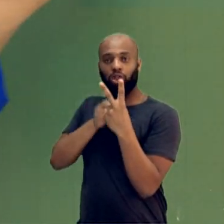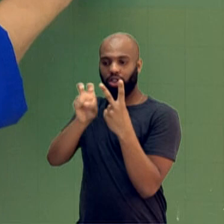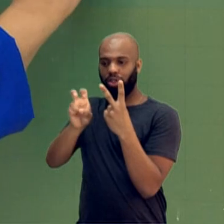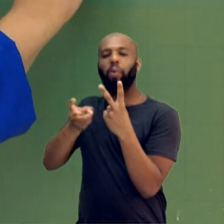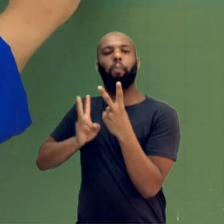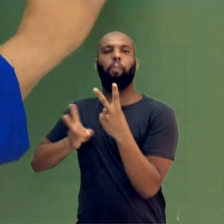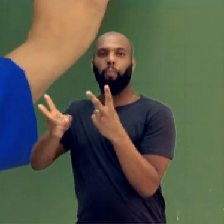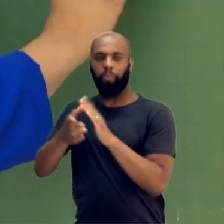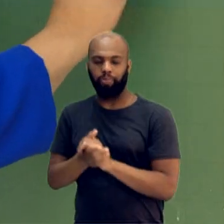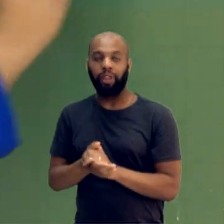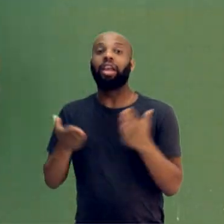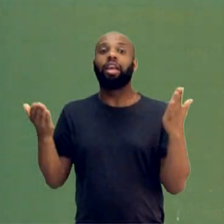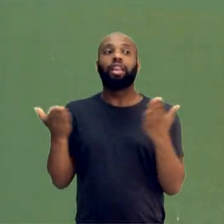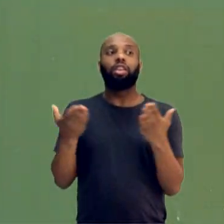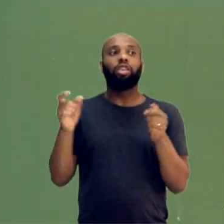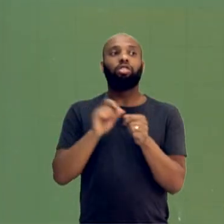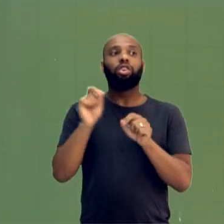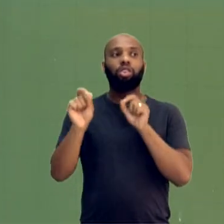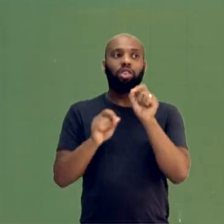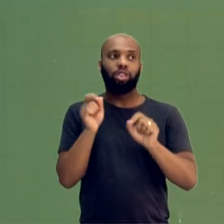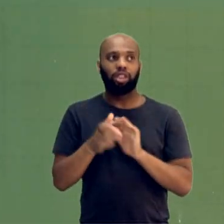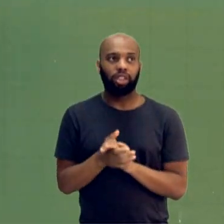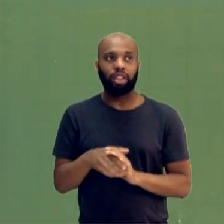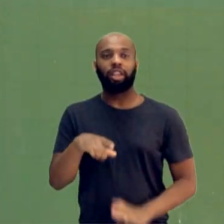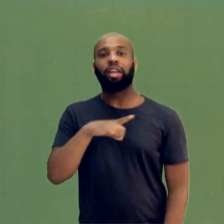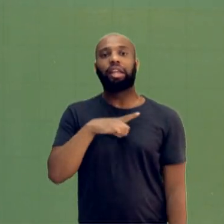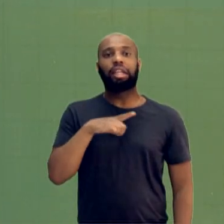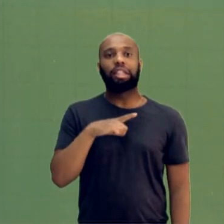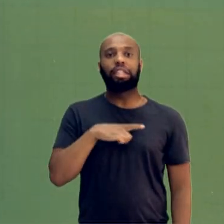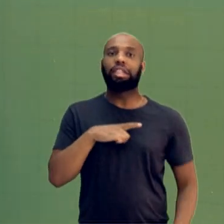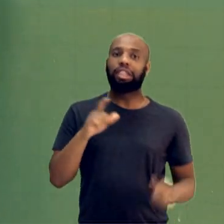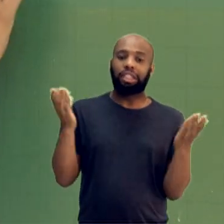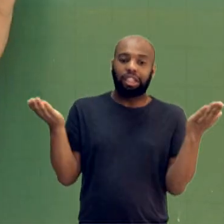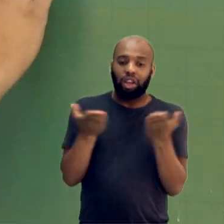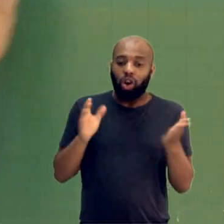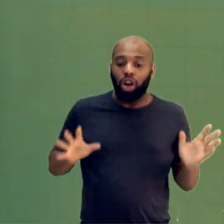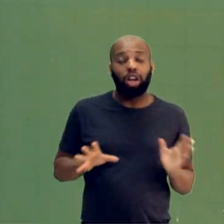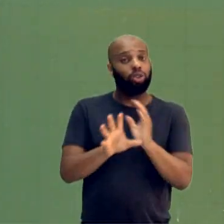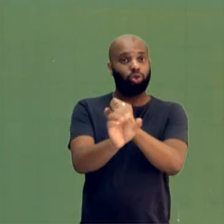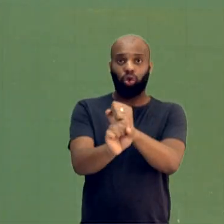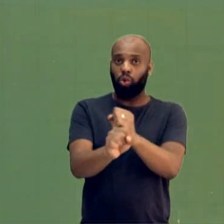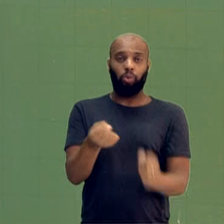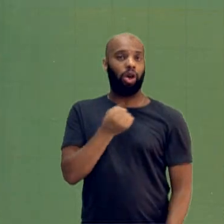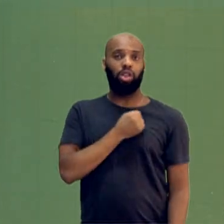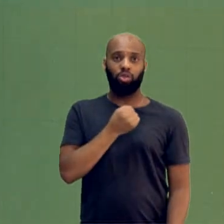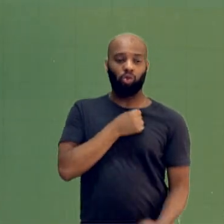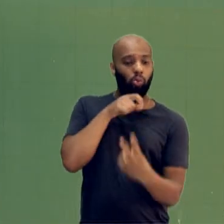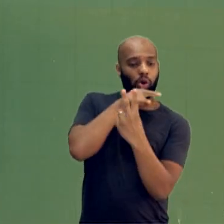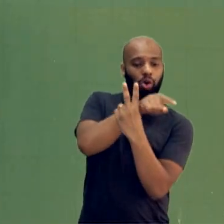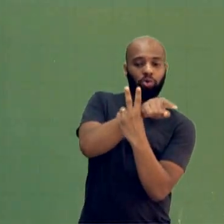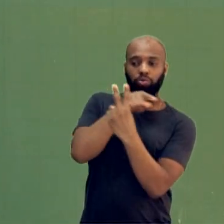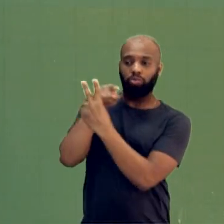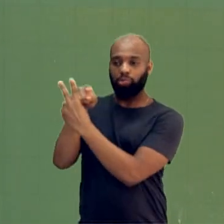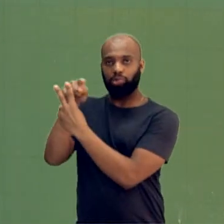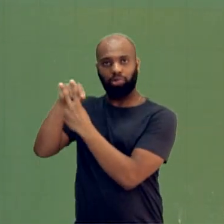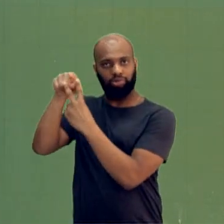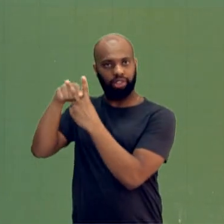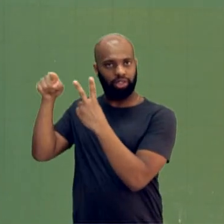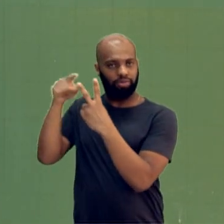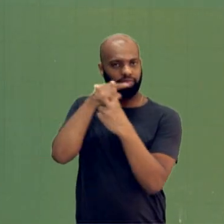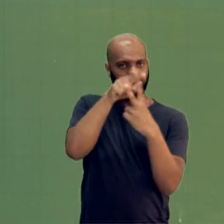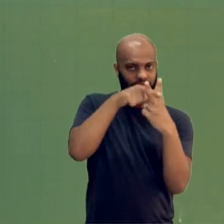5. Sendo assim, meus amores, nós temos que fazer apenas essa adição aqui dos externos, ou